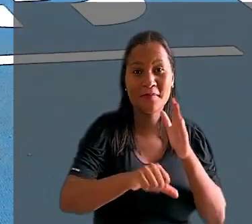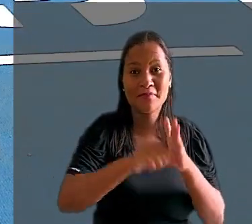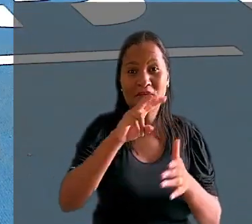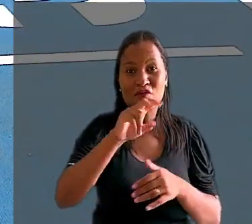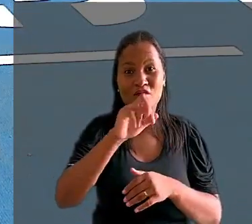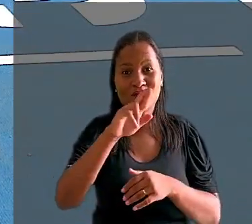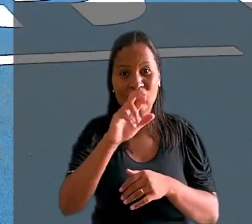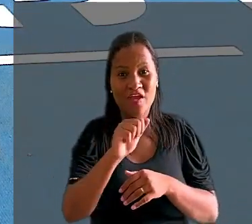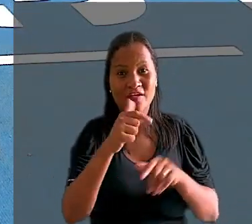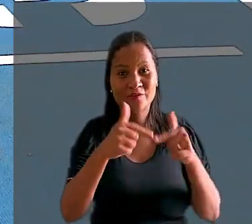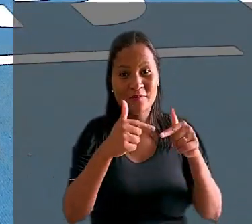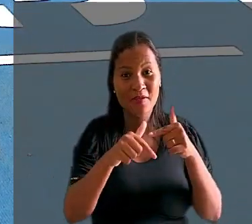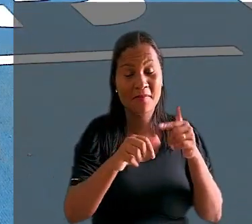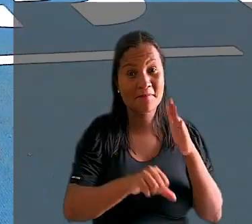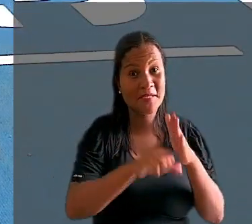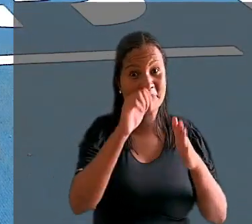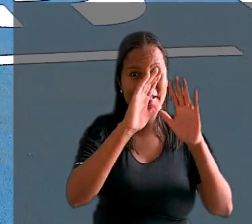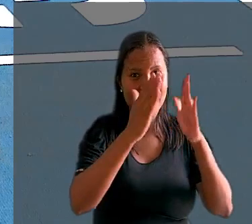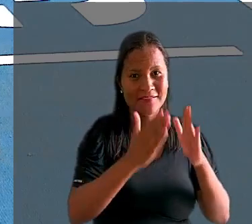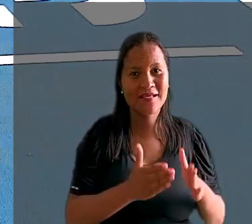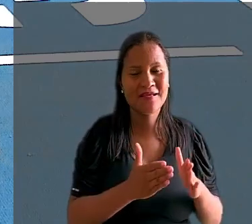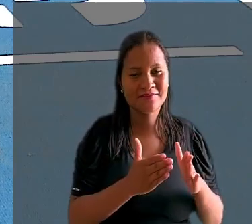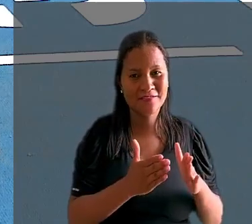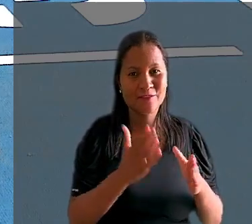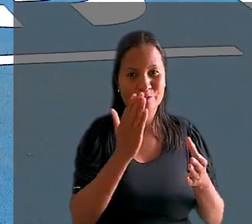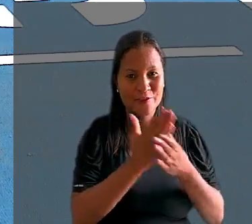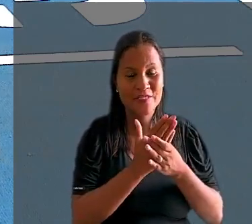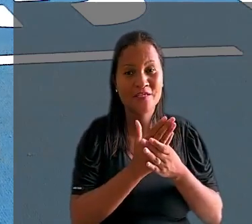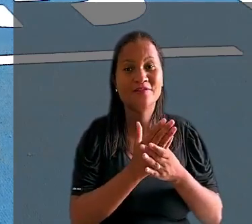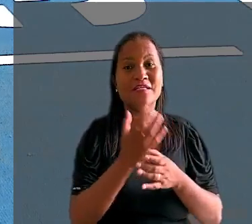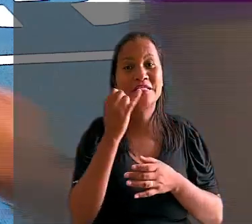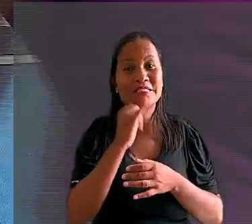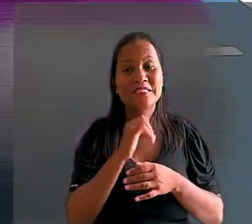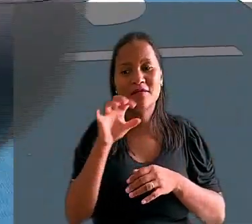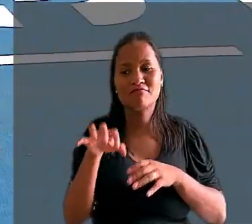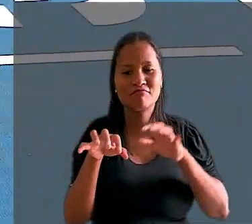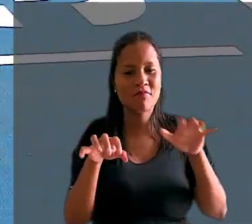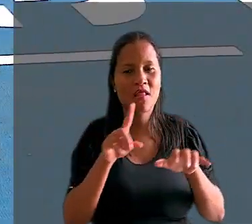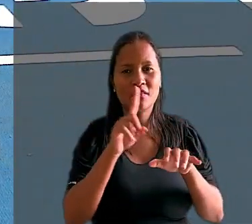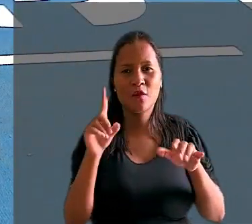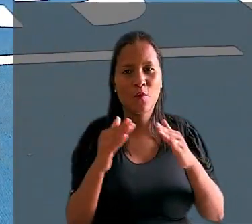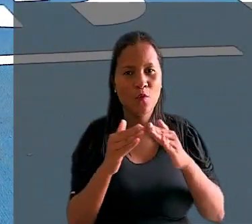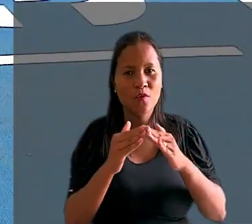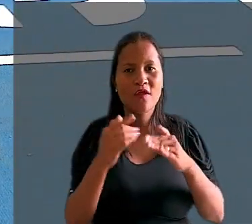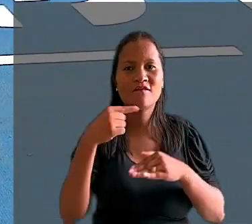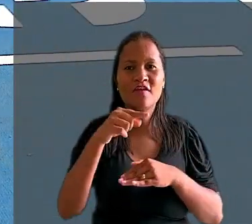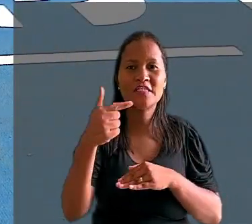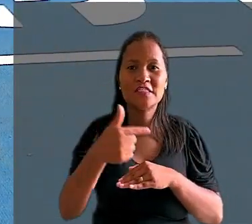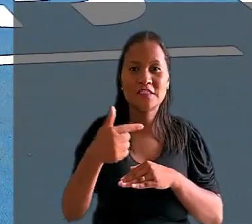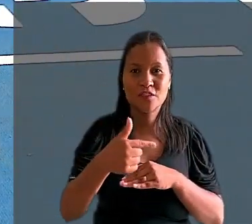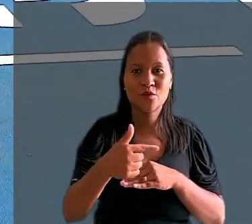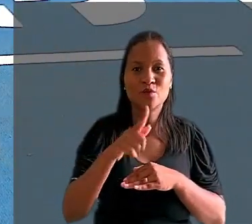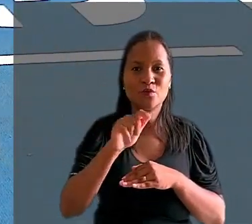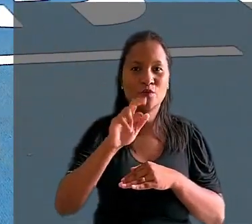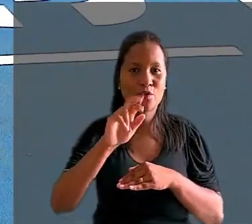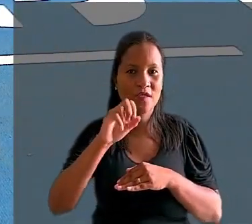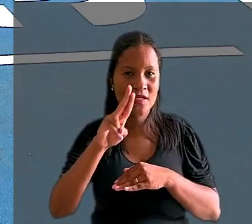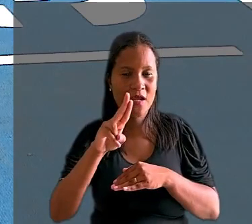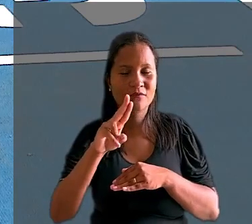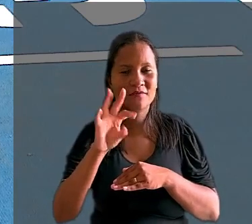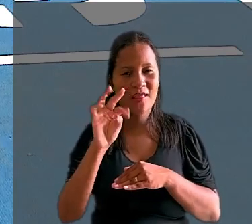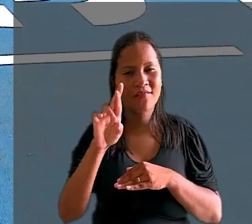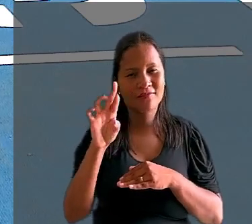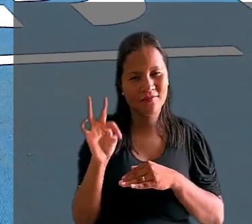trabalho. É lá que se faz a primeira análise de um processo. Se alguma das partes não concordar com a decisão, o bastão vai para o segundo grau,